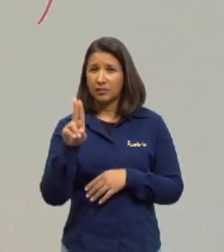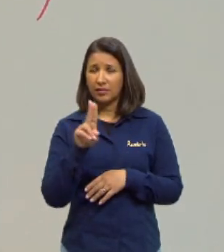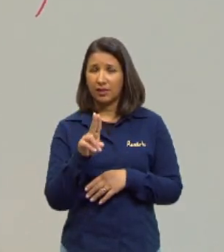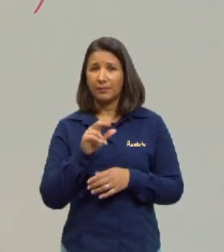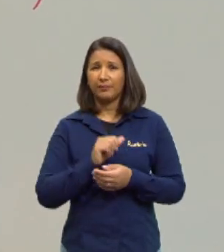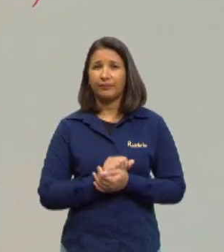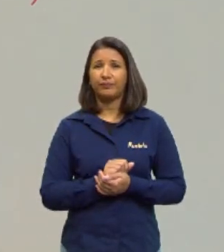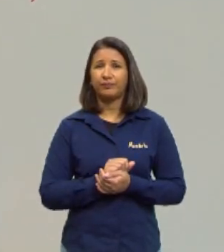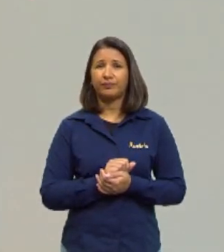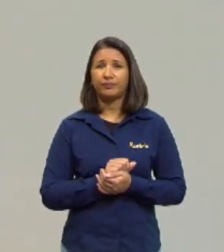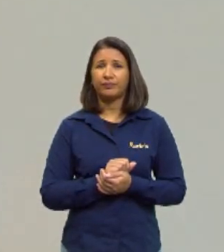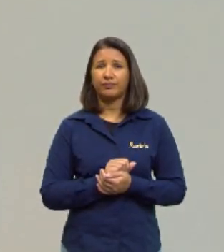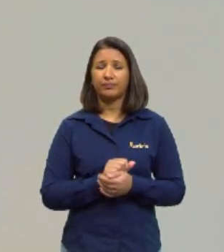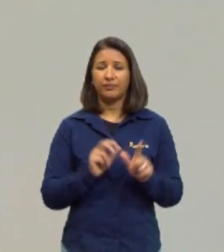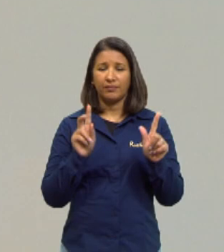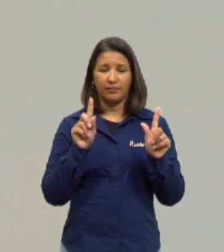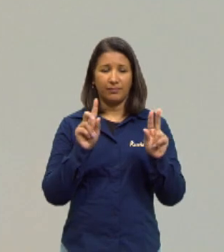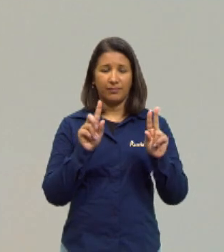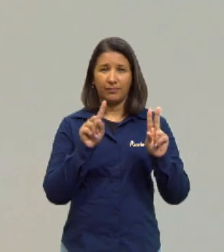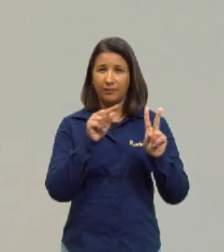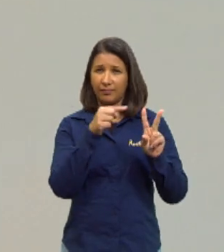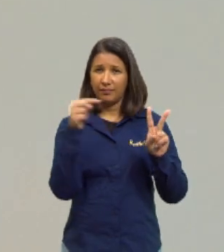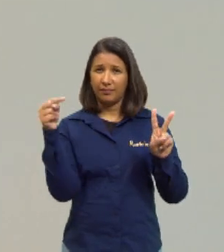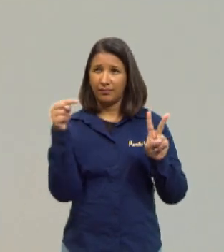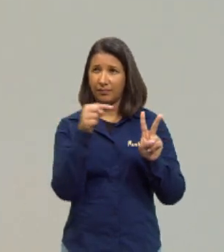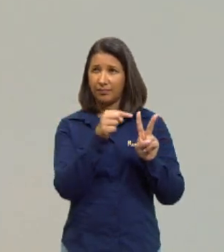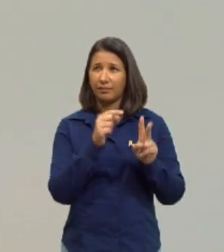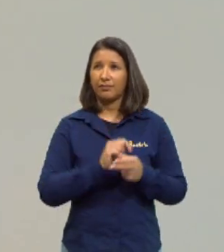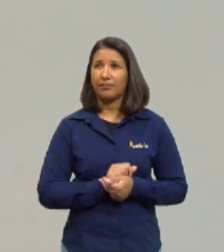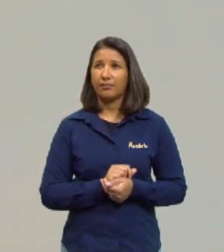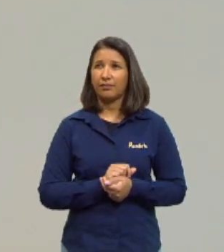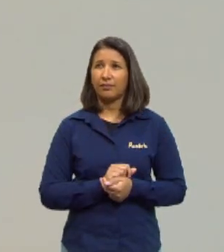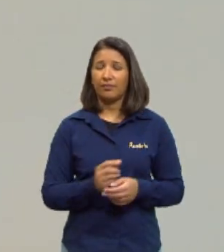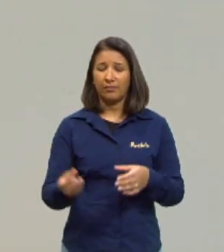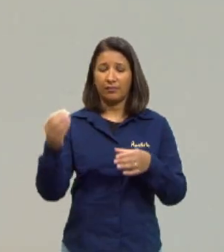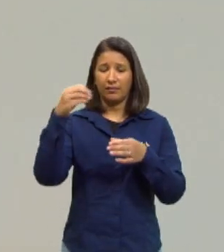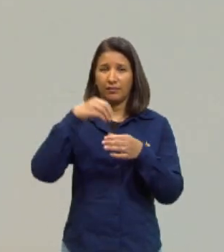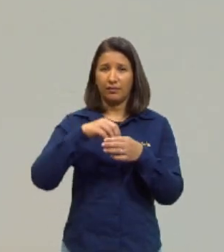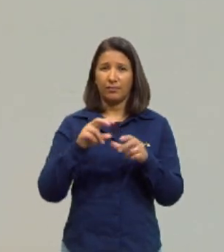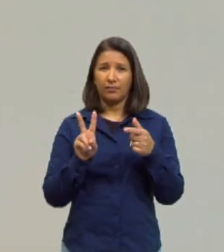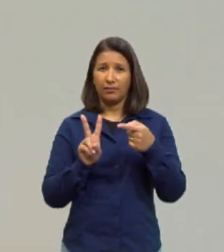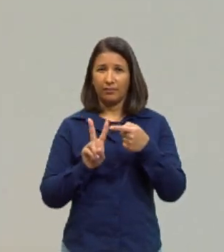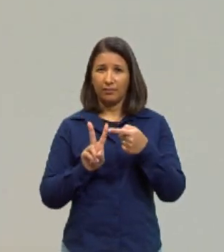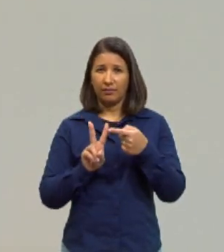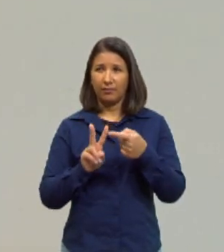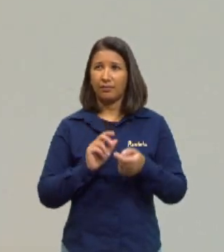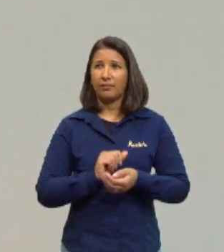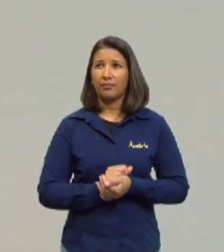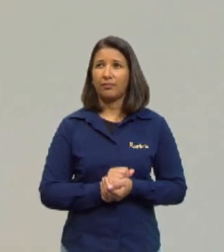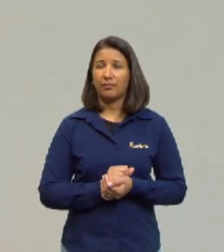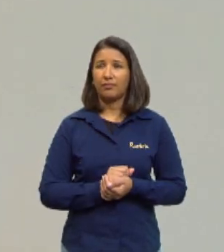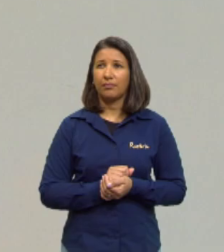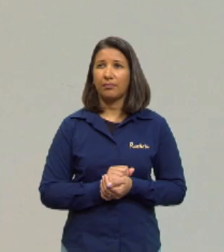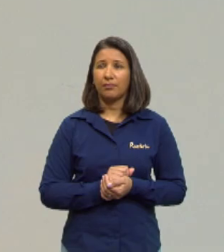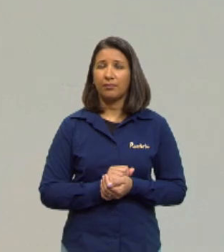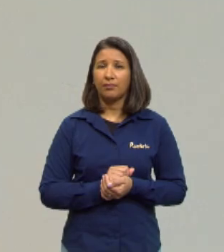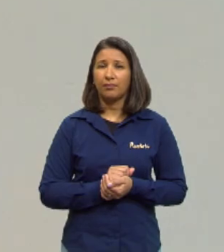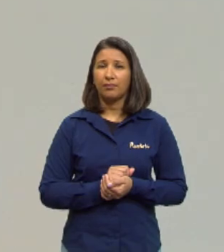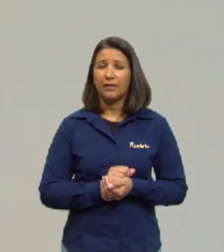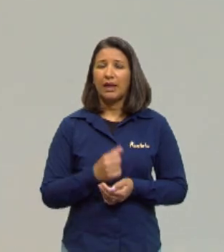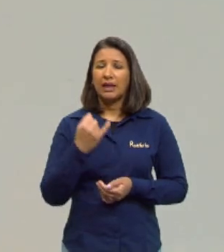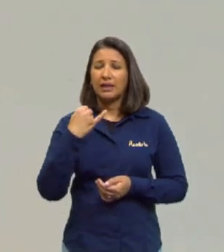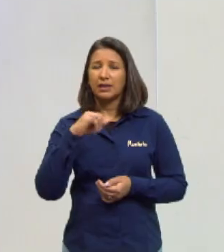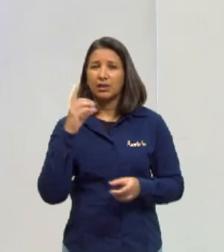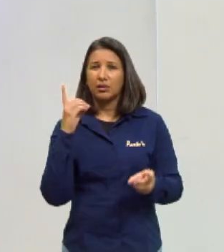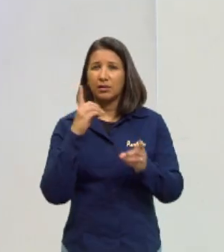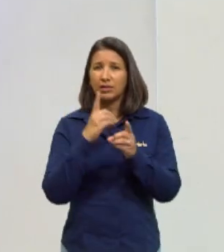Bhaskara, ele vai para dentro da raiz, né? Ó, então, menos b, mais ou menos, a raiz do delta sobre 2a. Se eu